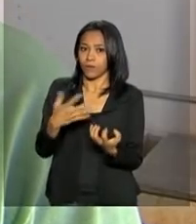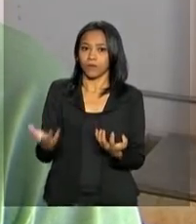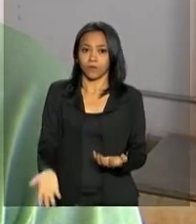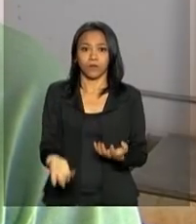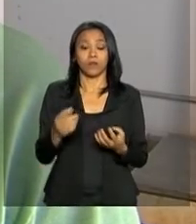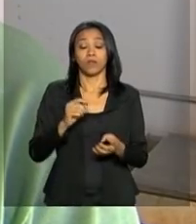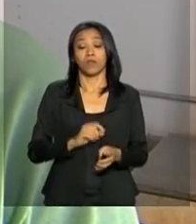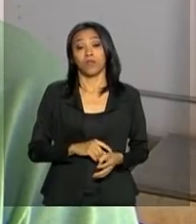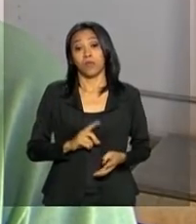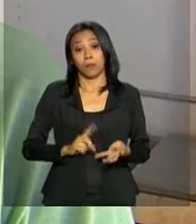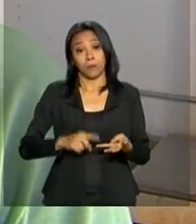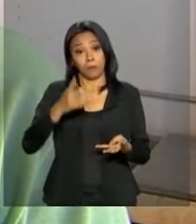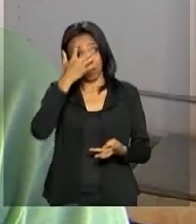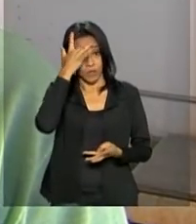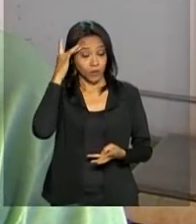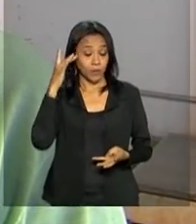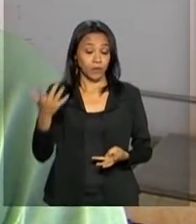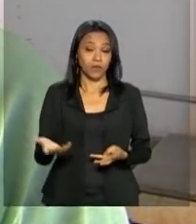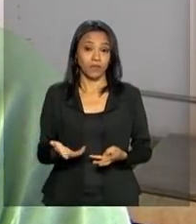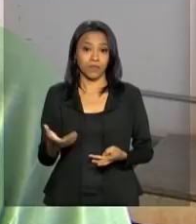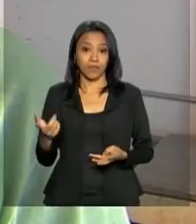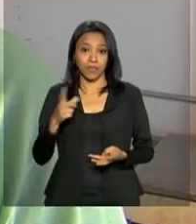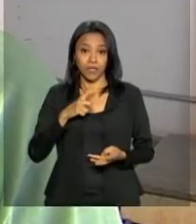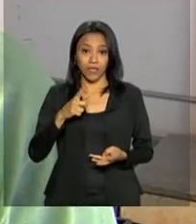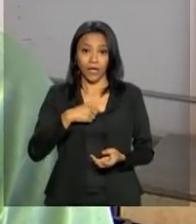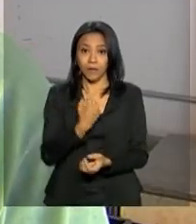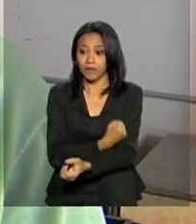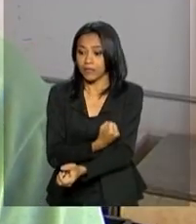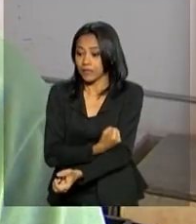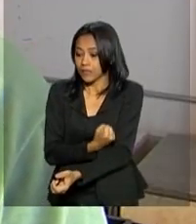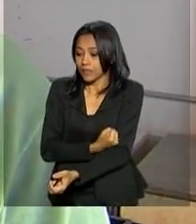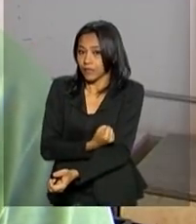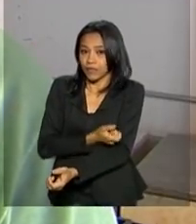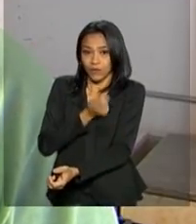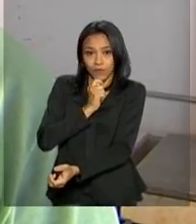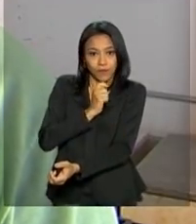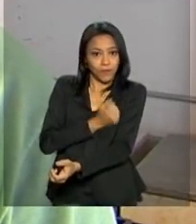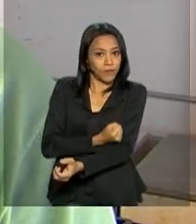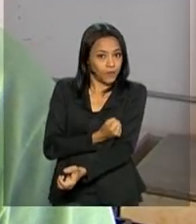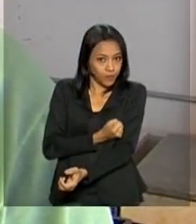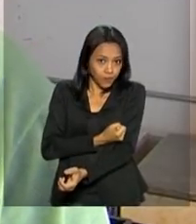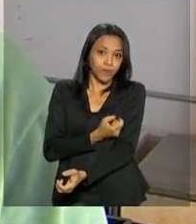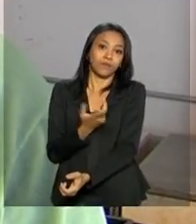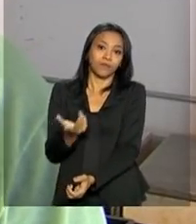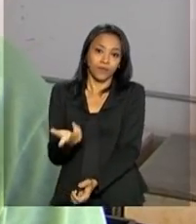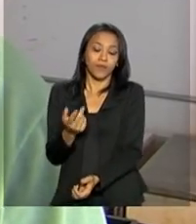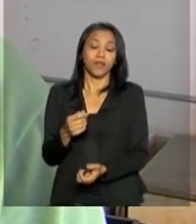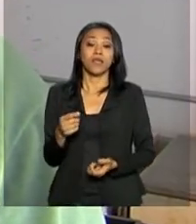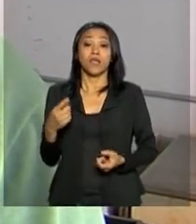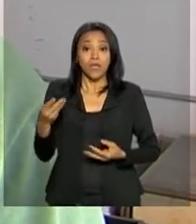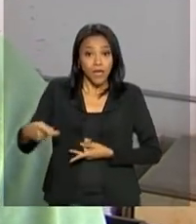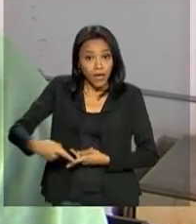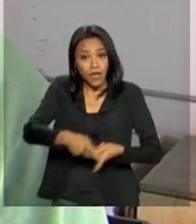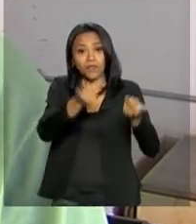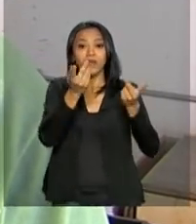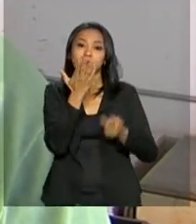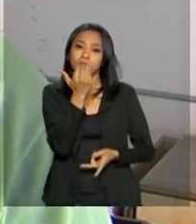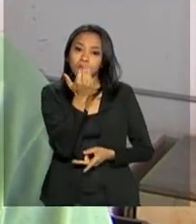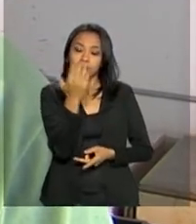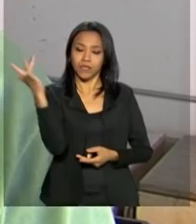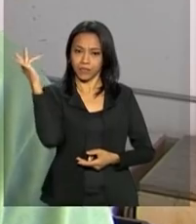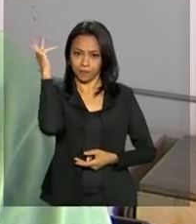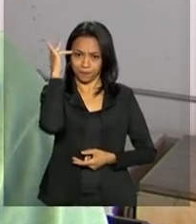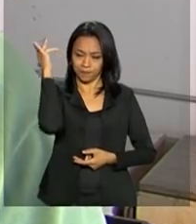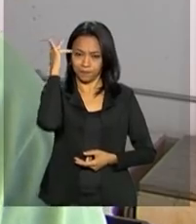pessoas que estão combatendo a o vício de dependência química e aí nós levamos uma alimentação de qualidade